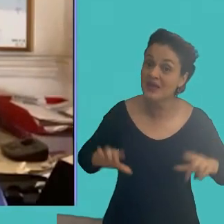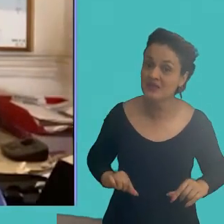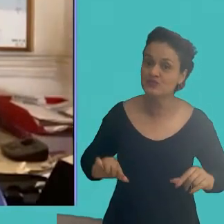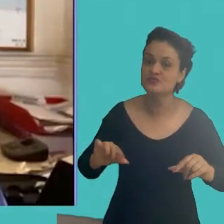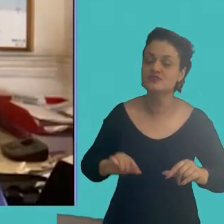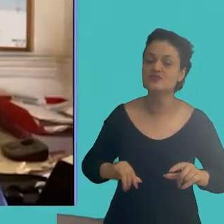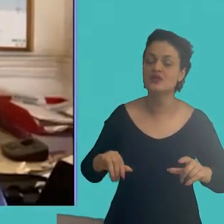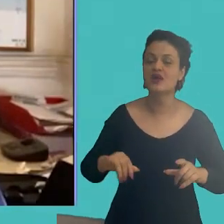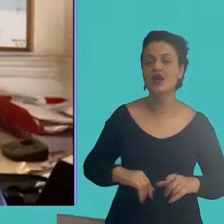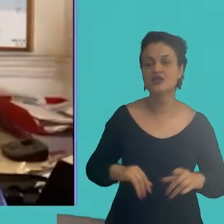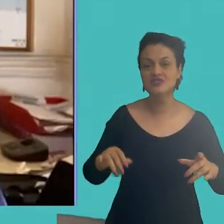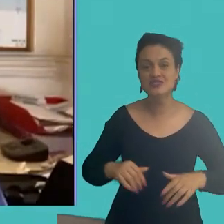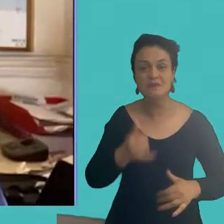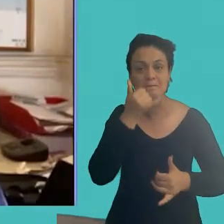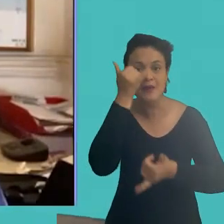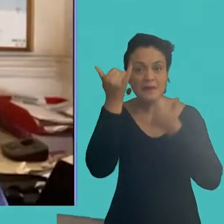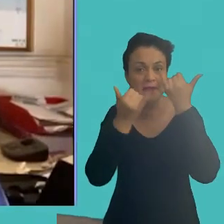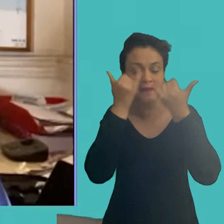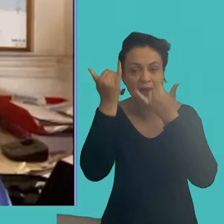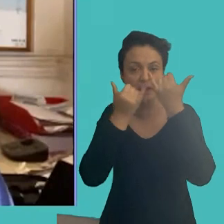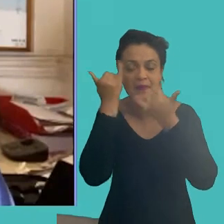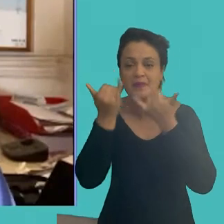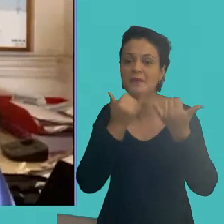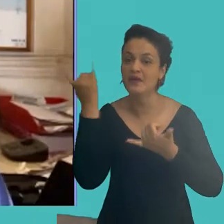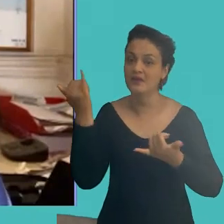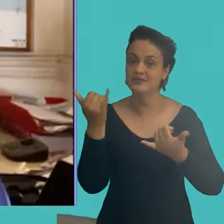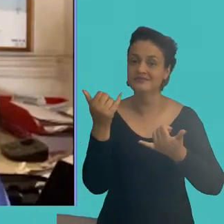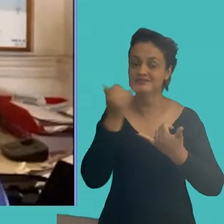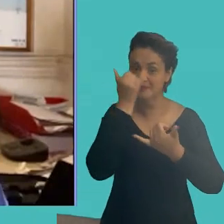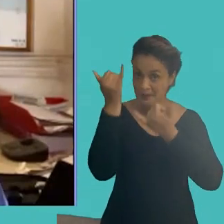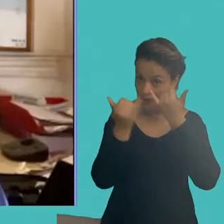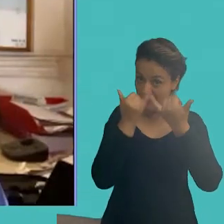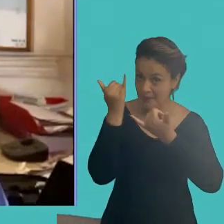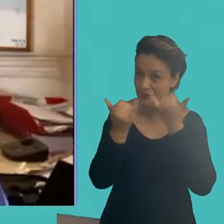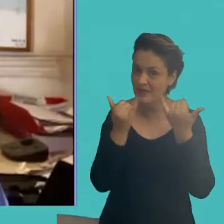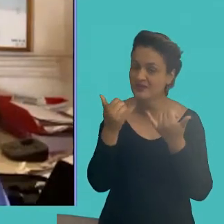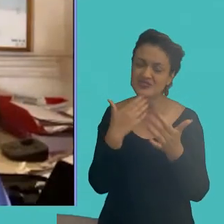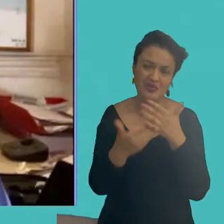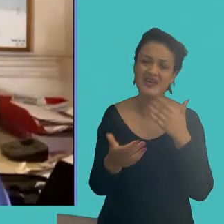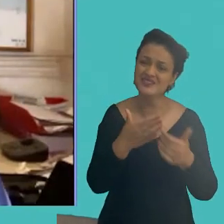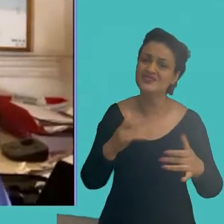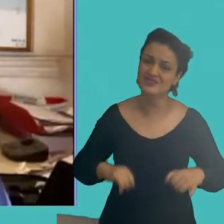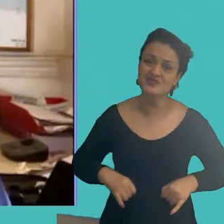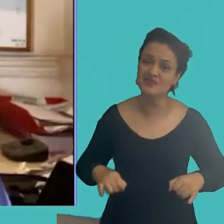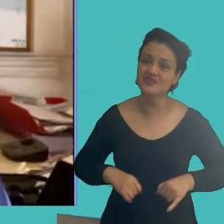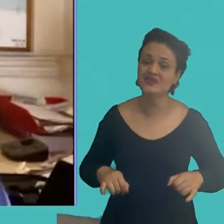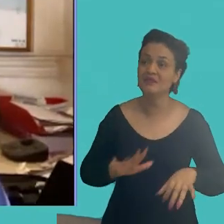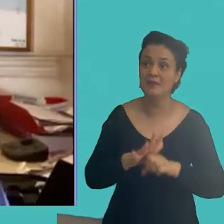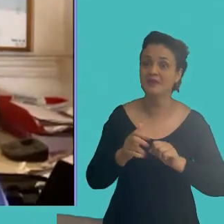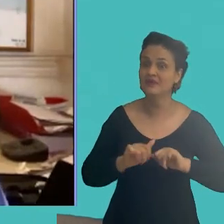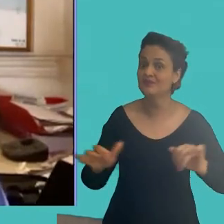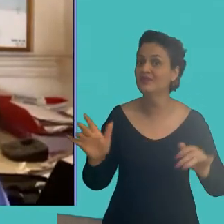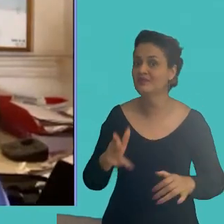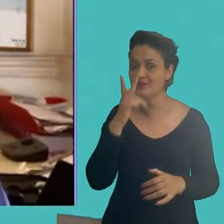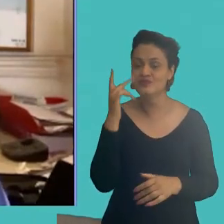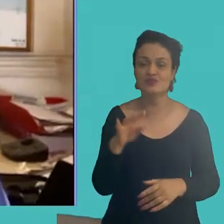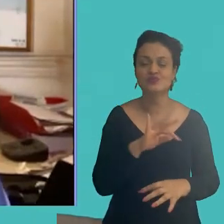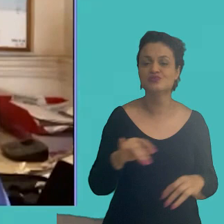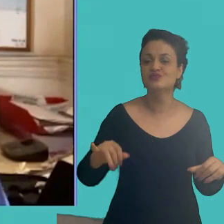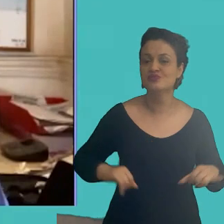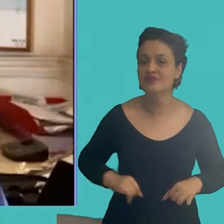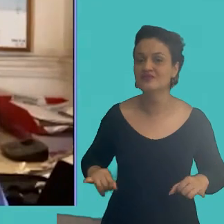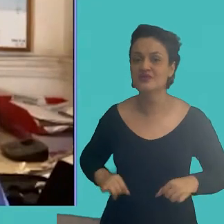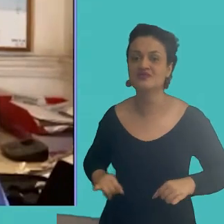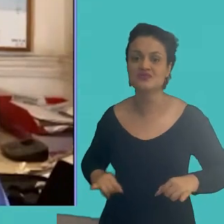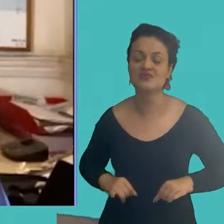mais prejudicados do que já seríamos de qualquer maneira por uma pandemia nessa proporção, com todos os impactos que ela teve em todos os lugares e